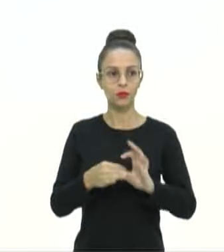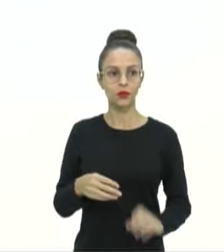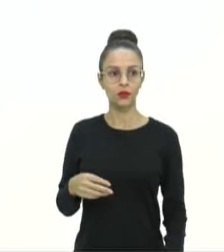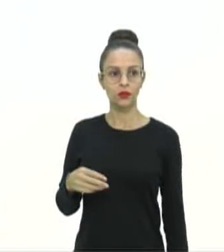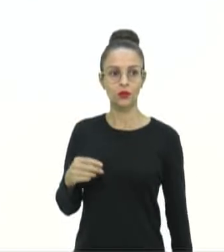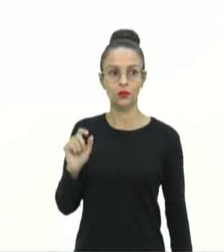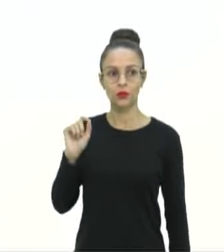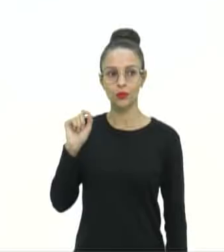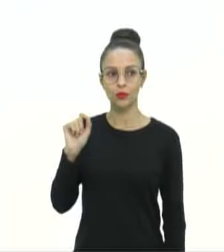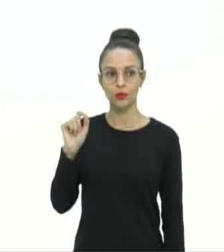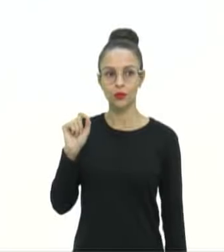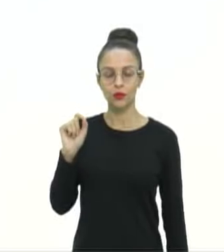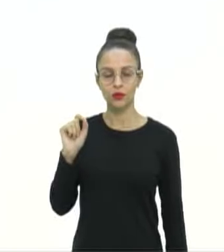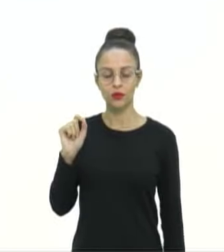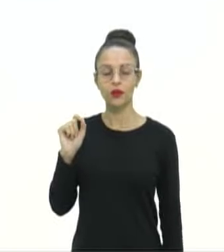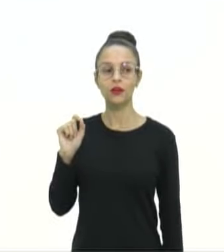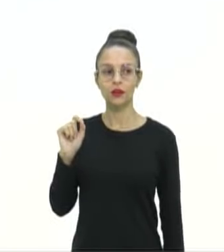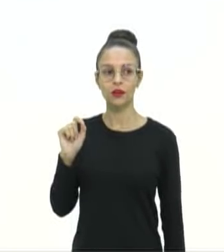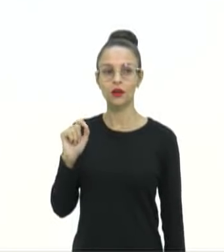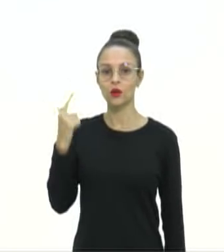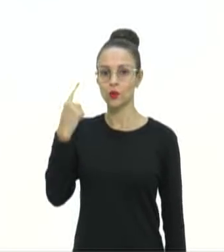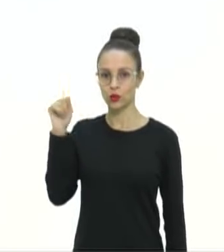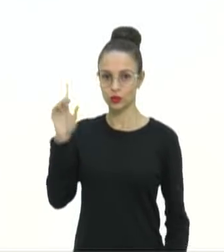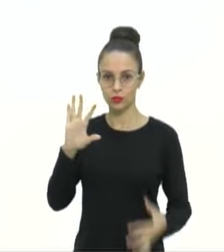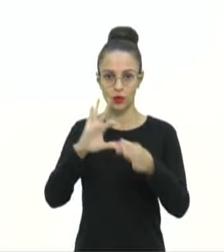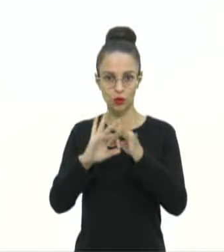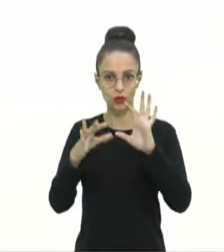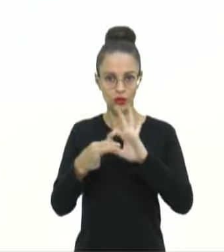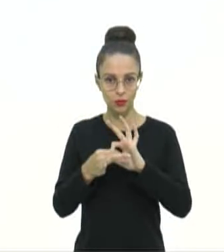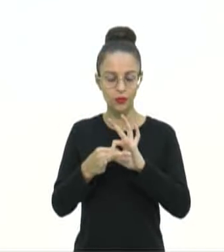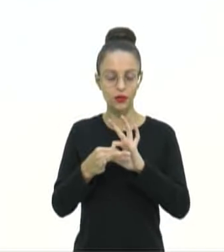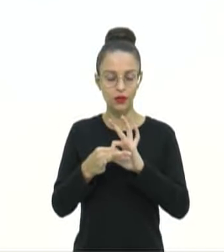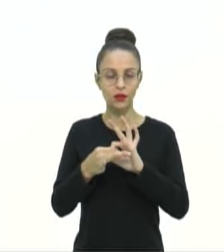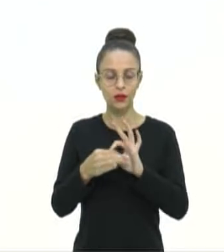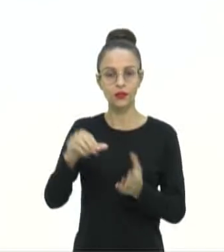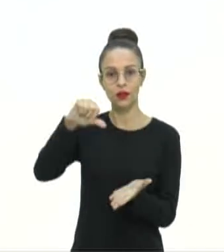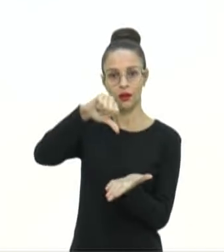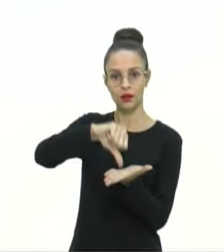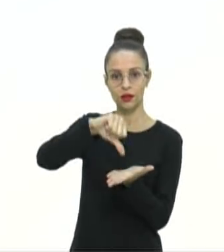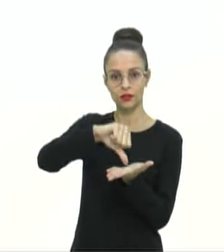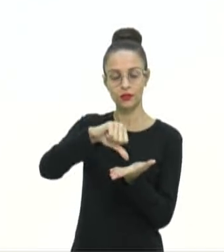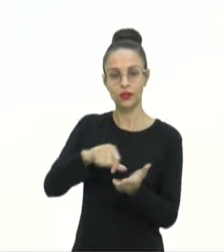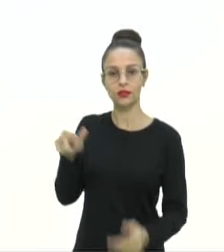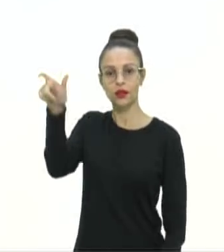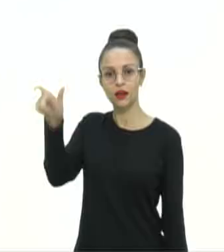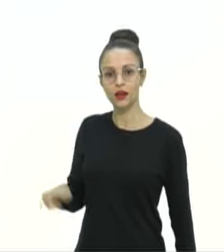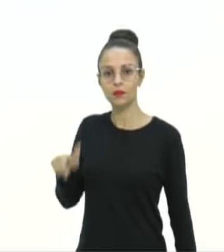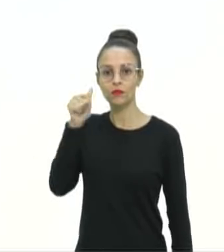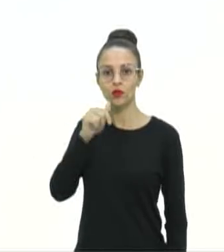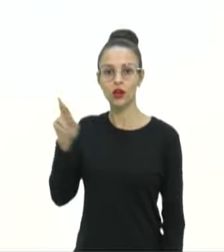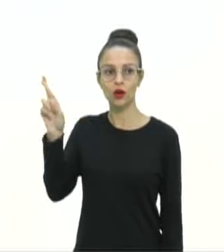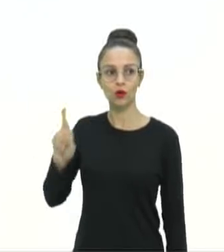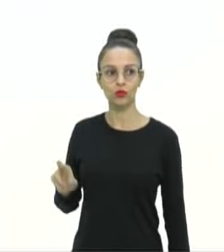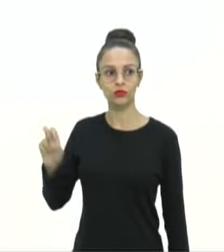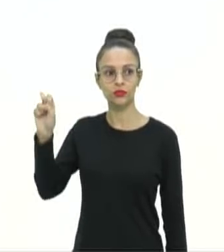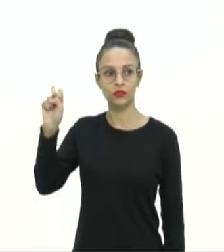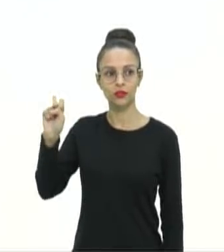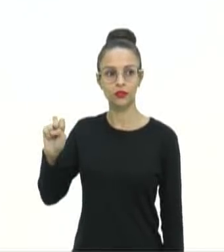está um pouquinho defasado isso aqui, mas na última Olimpíada de Atenas, a atleta russa